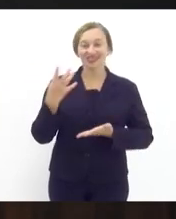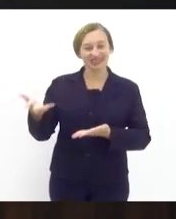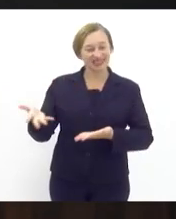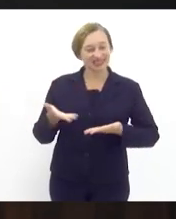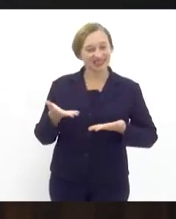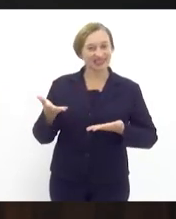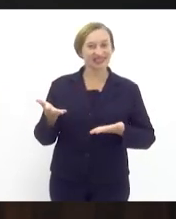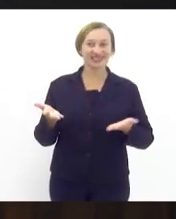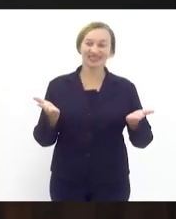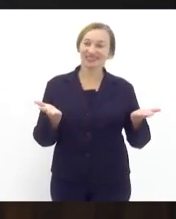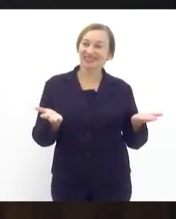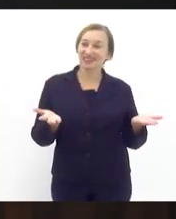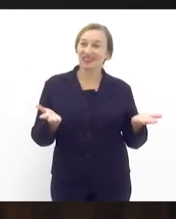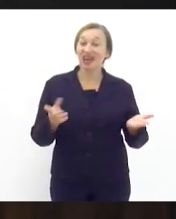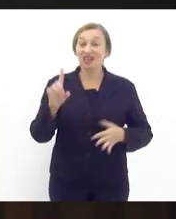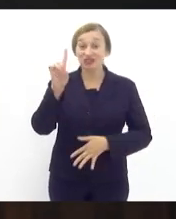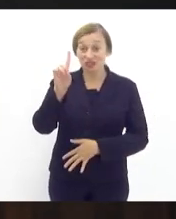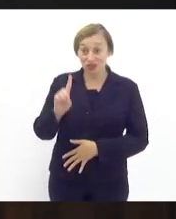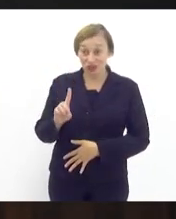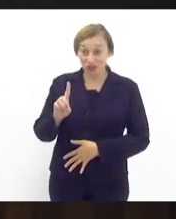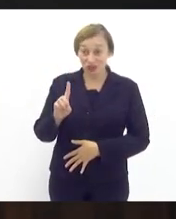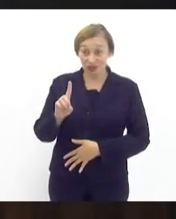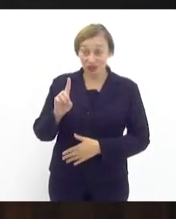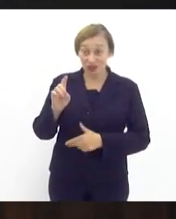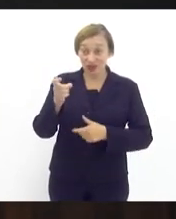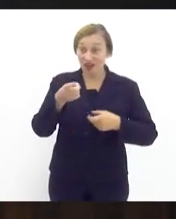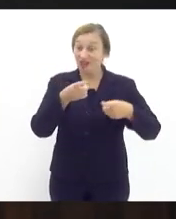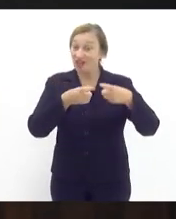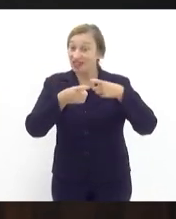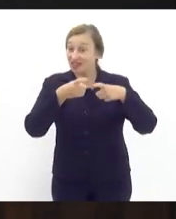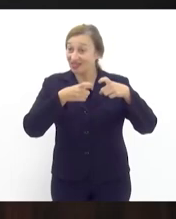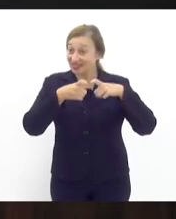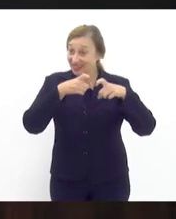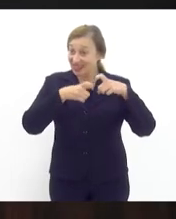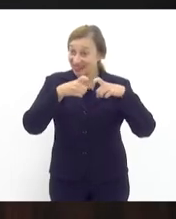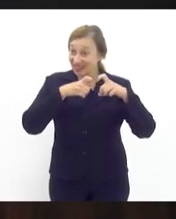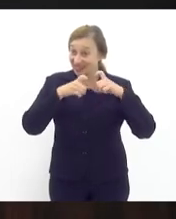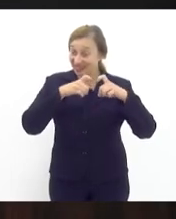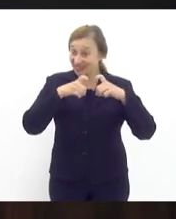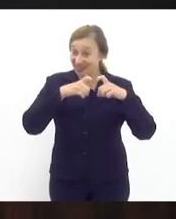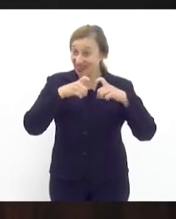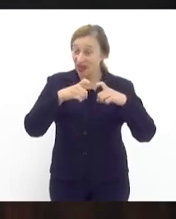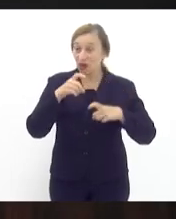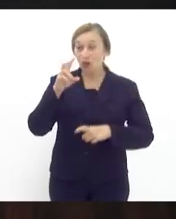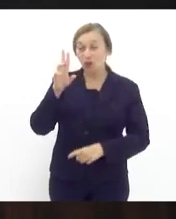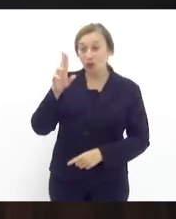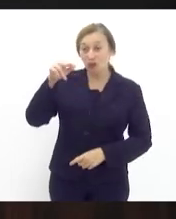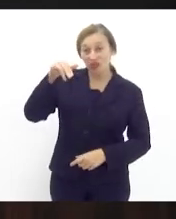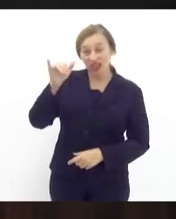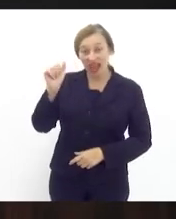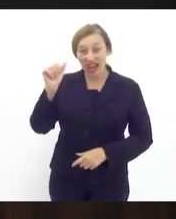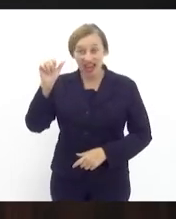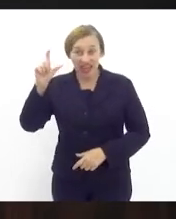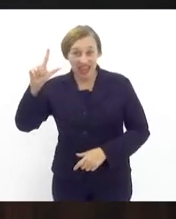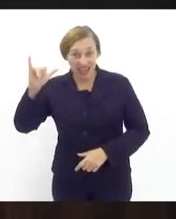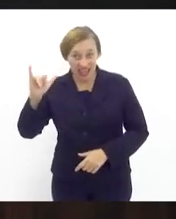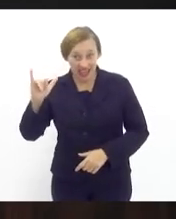aqui a diretoria executiva da unale a pessoa da nossa presidente